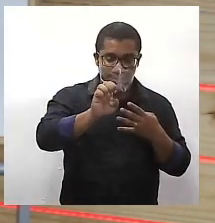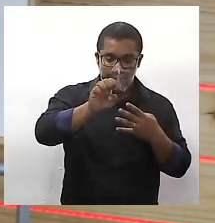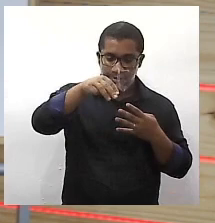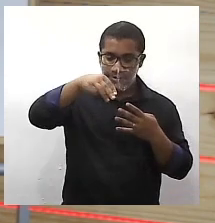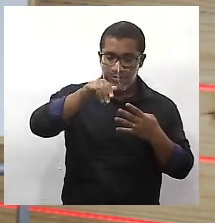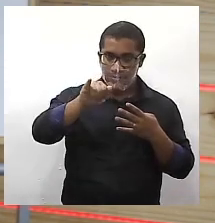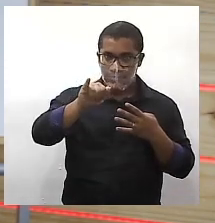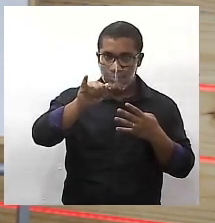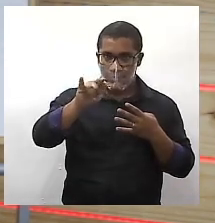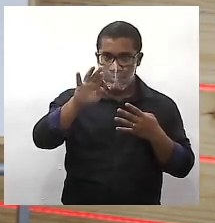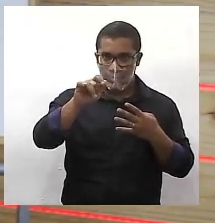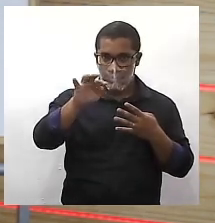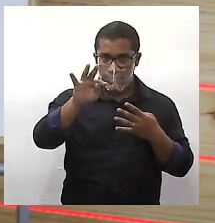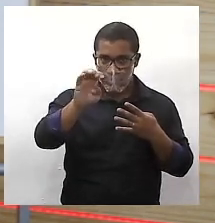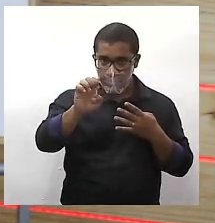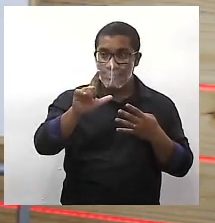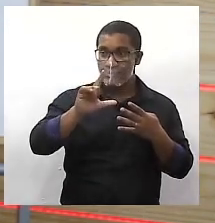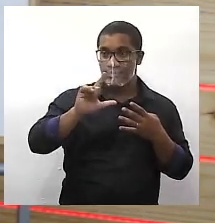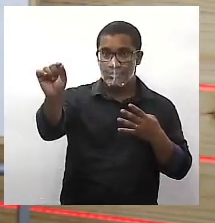a saída.